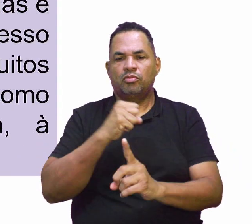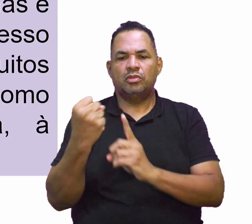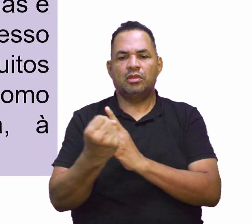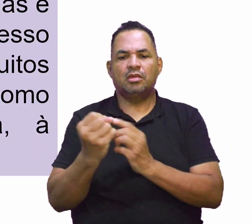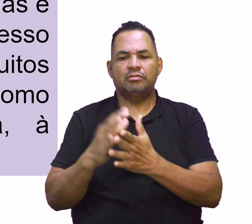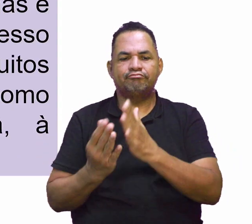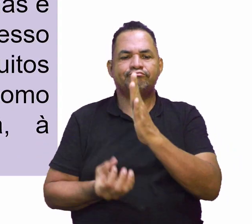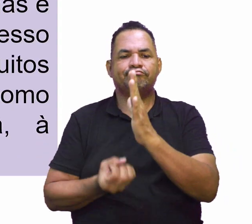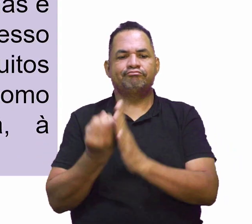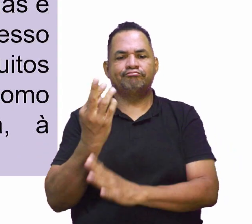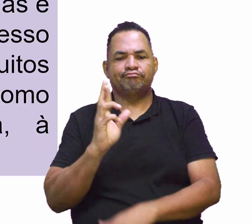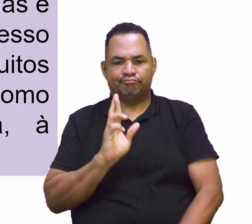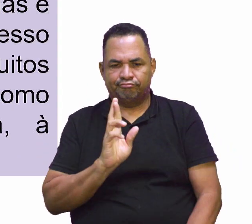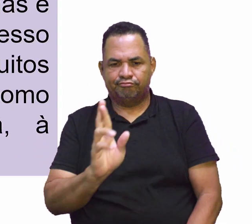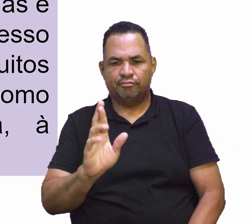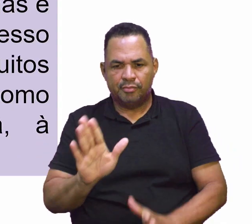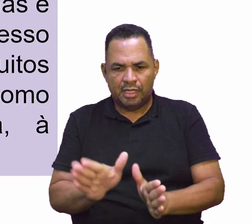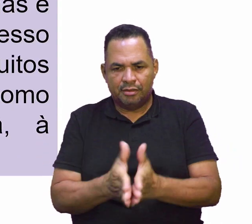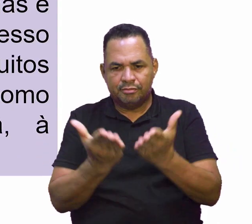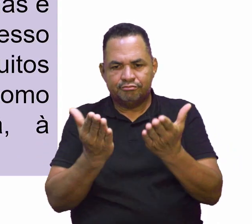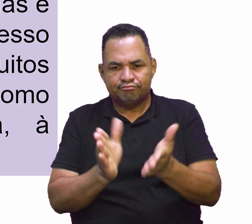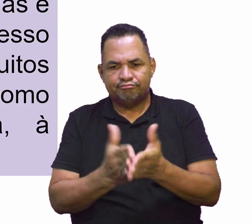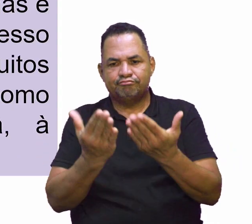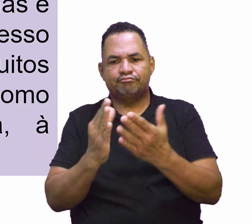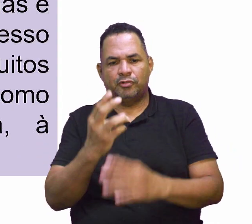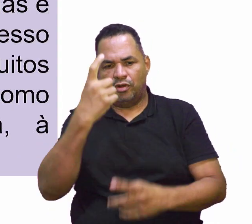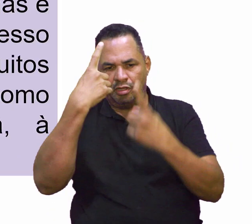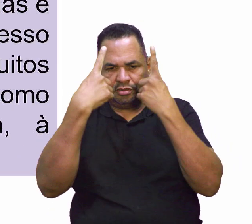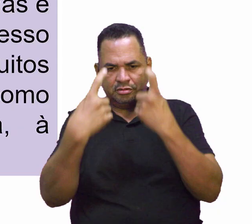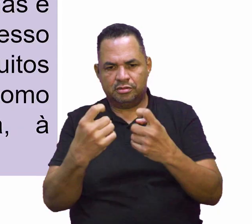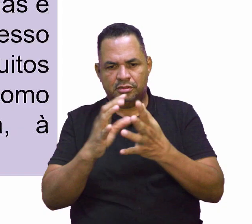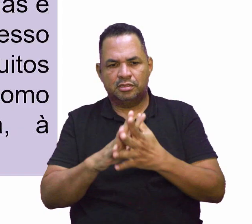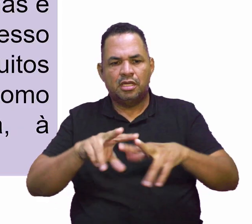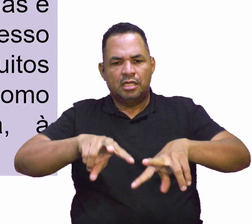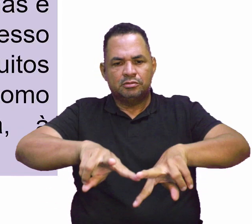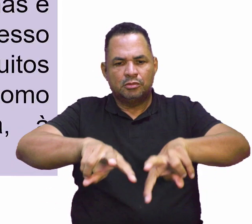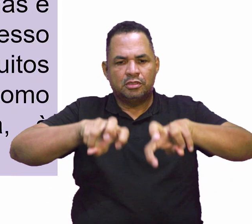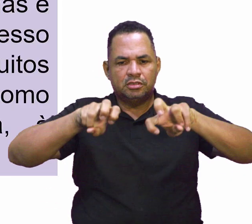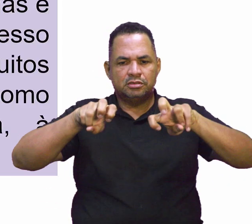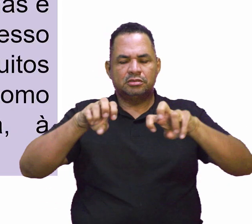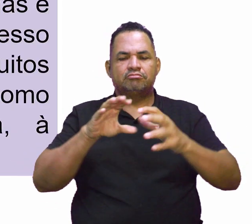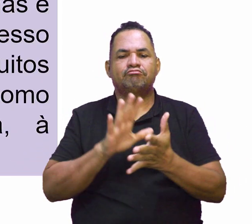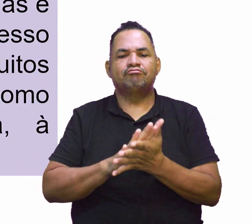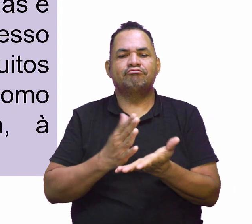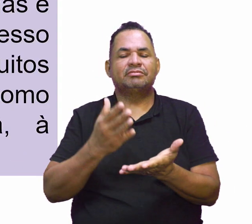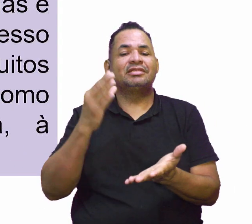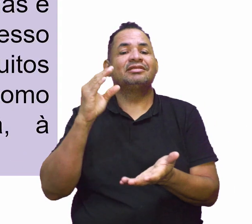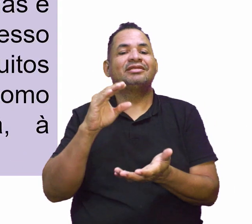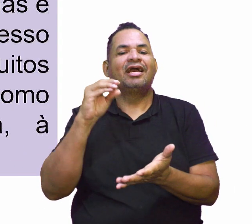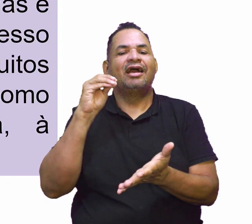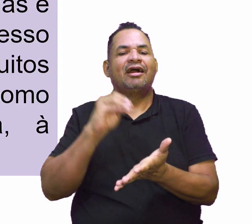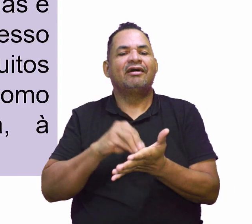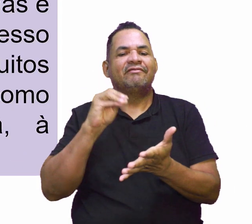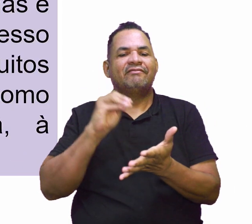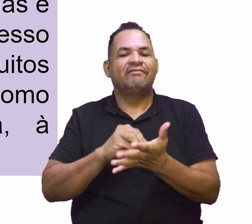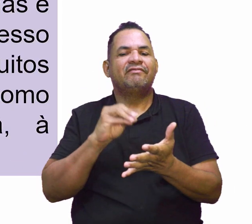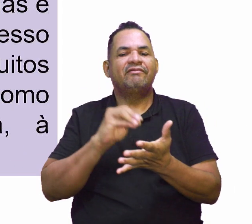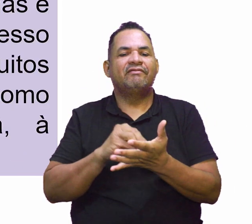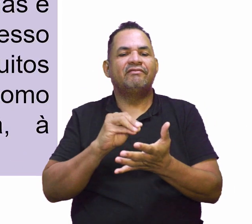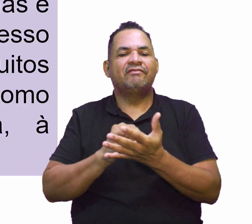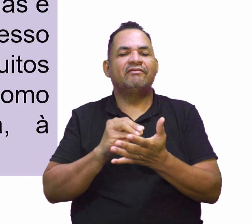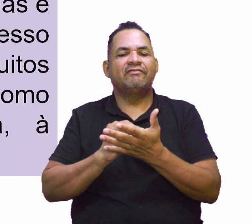resposta à pobreza, à violência, à exploração e à ausência de